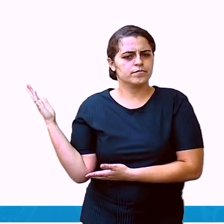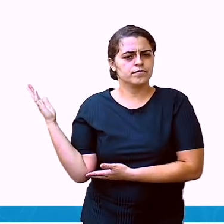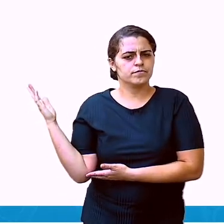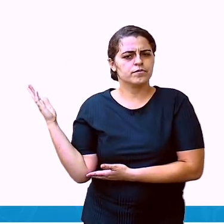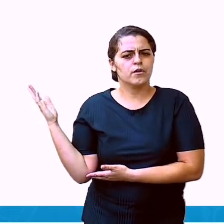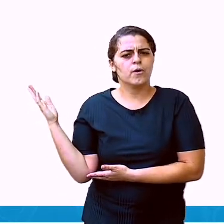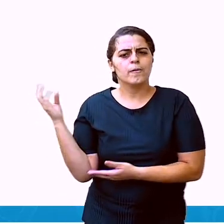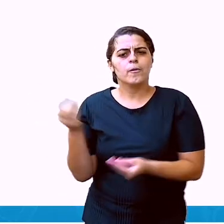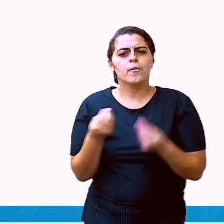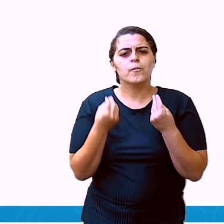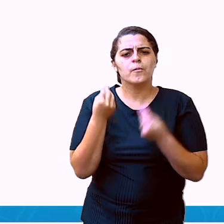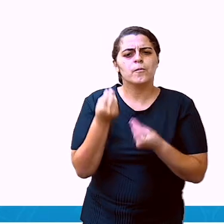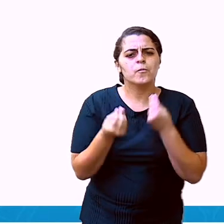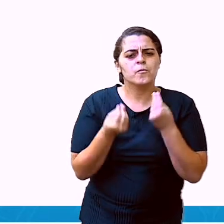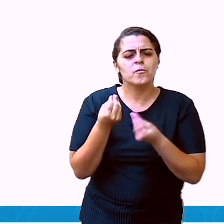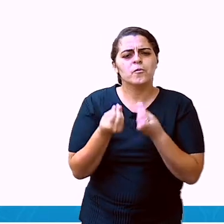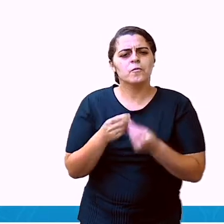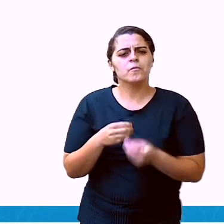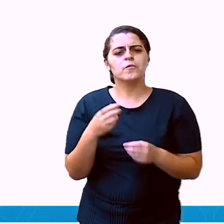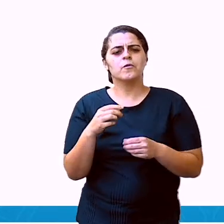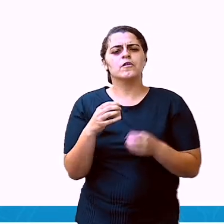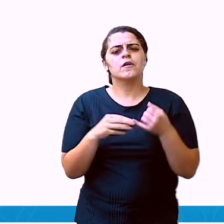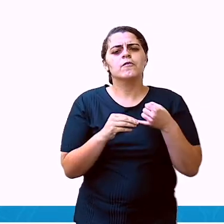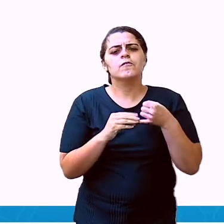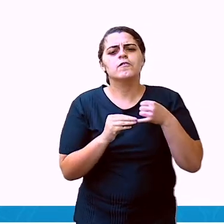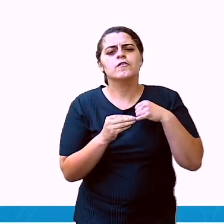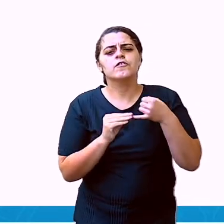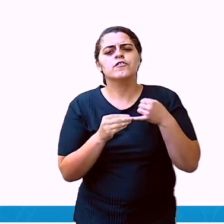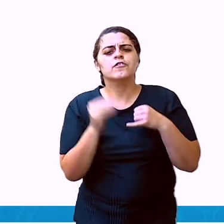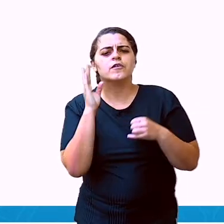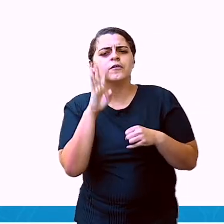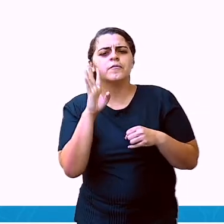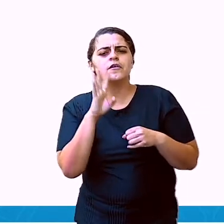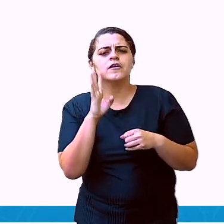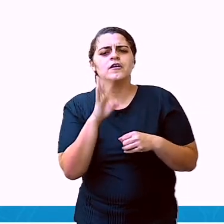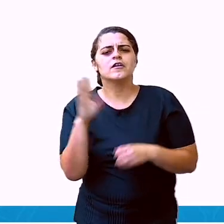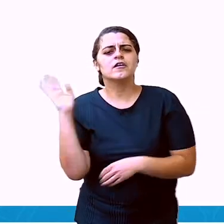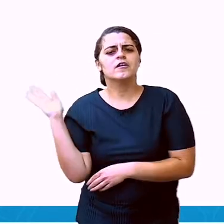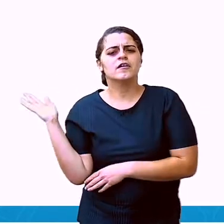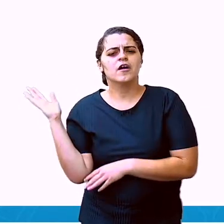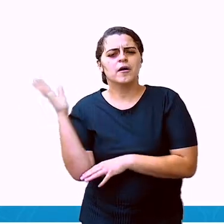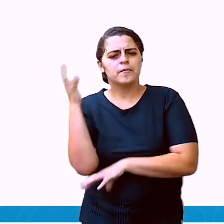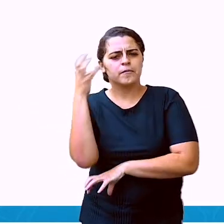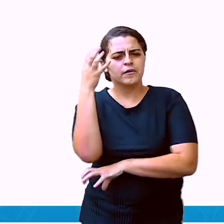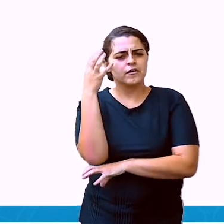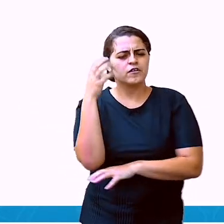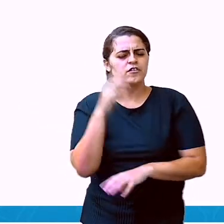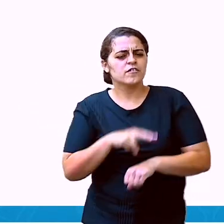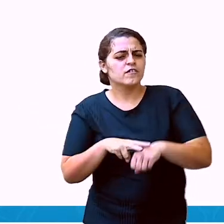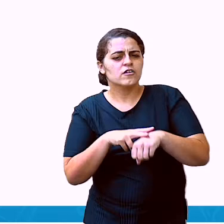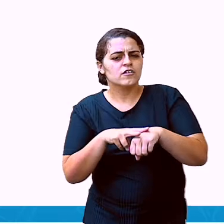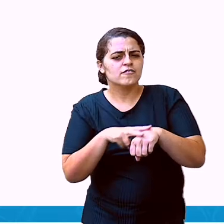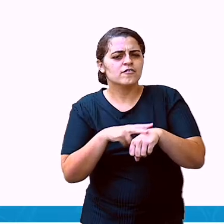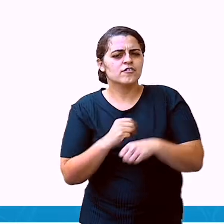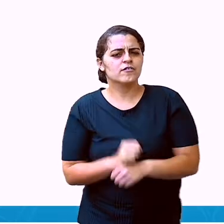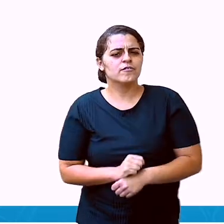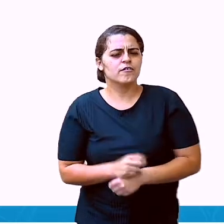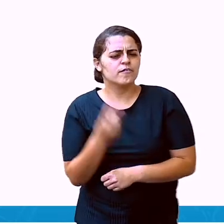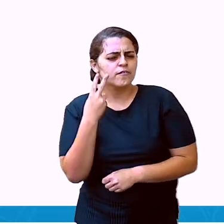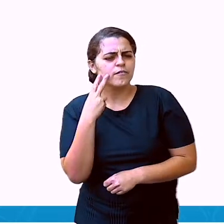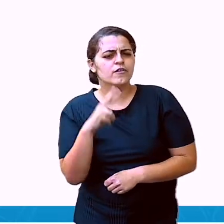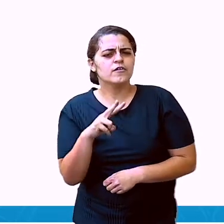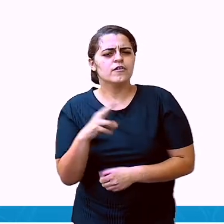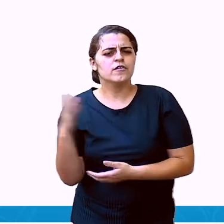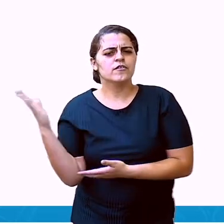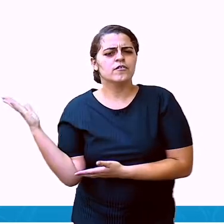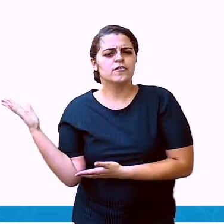Olha como estão os feijões, bem abertos e verdes.